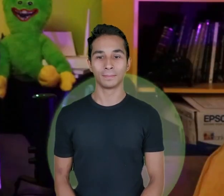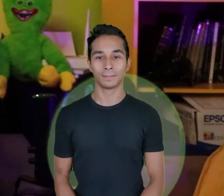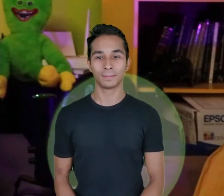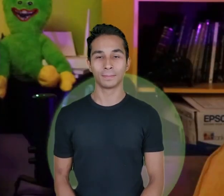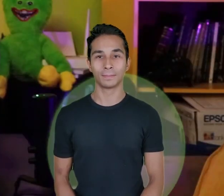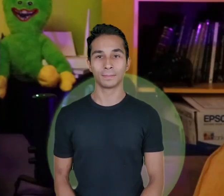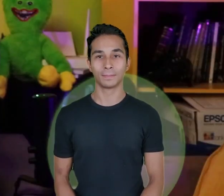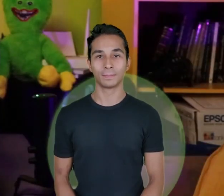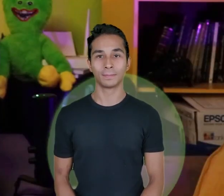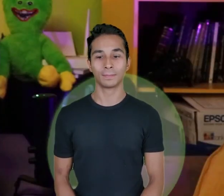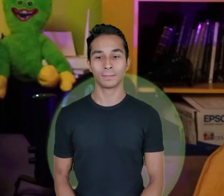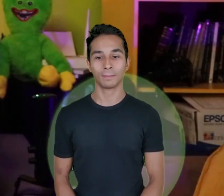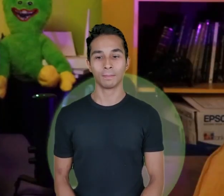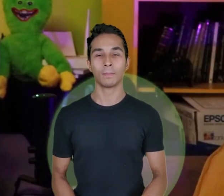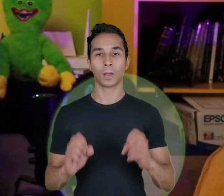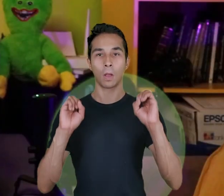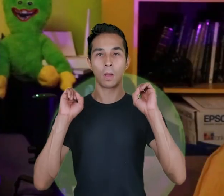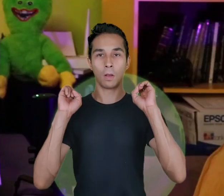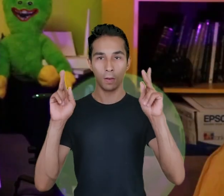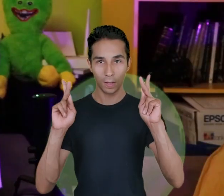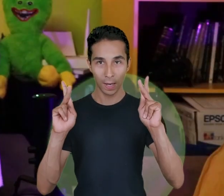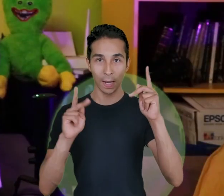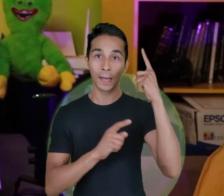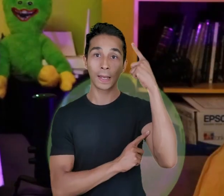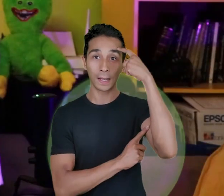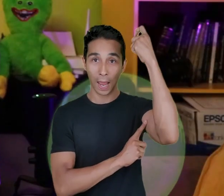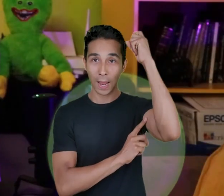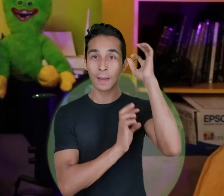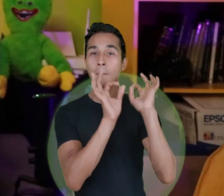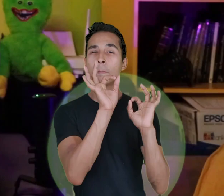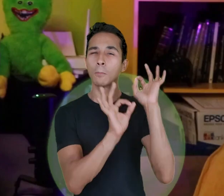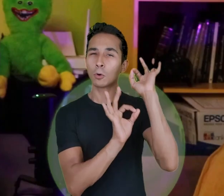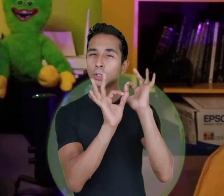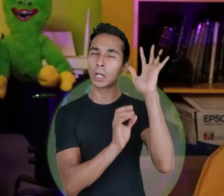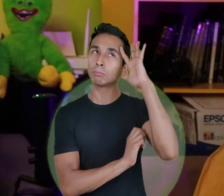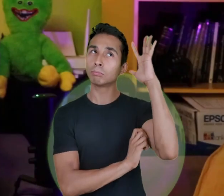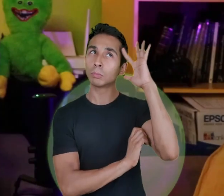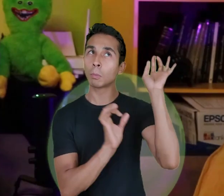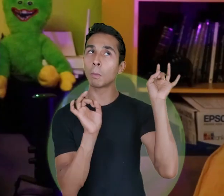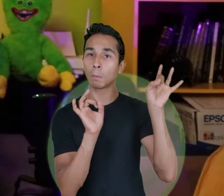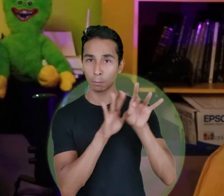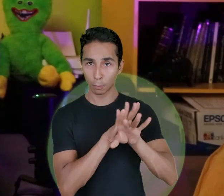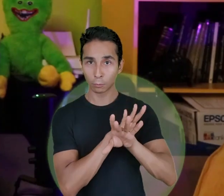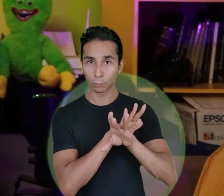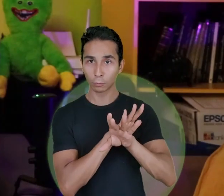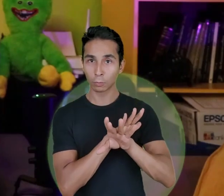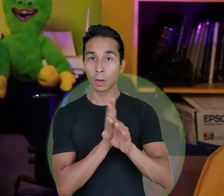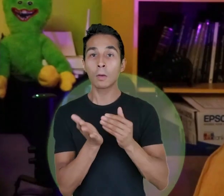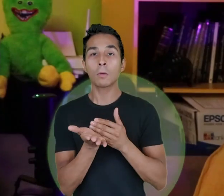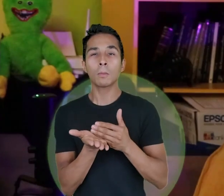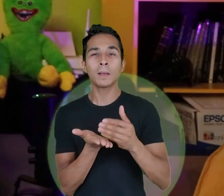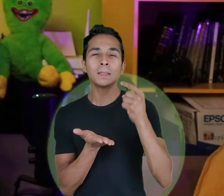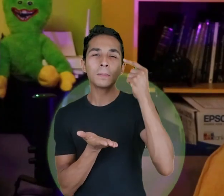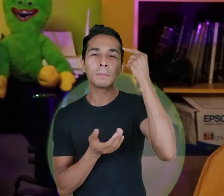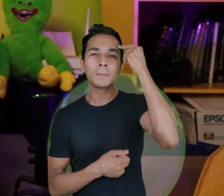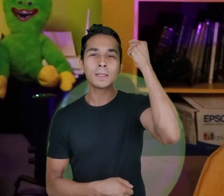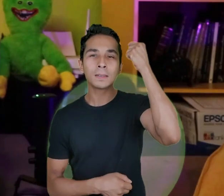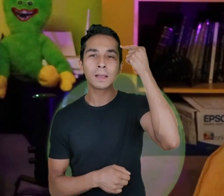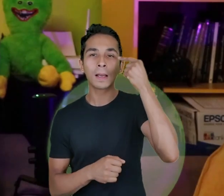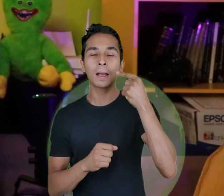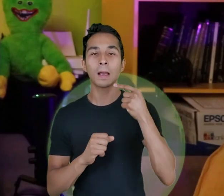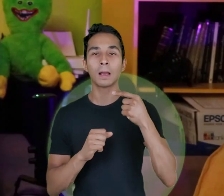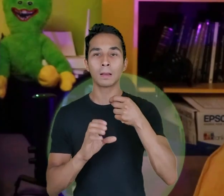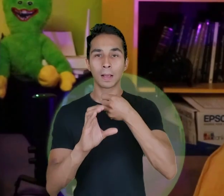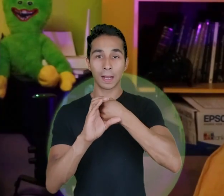Tá, agora que você já pensou aí no seu projeto ou na sua ideia, a gente começa a pensar nas características que a gente